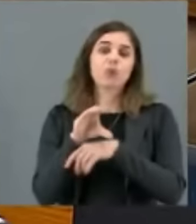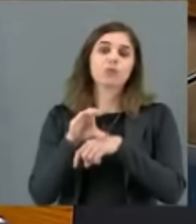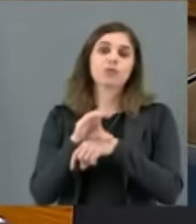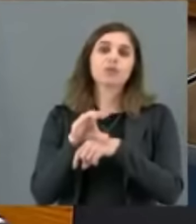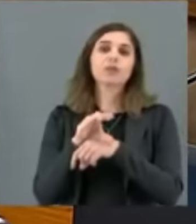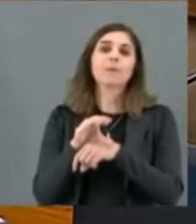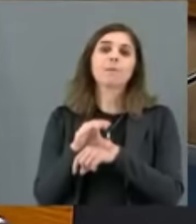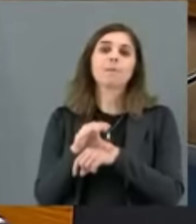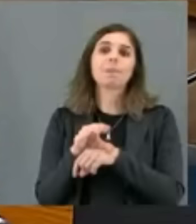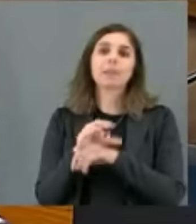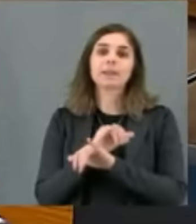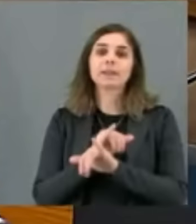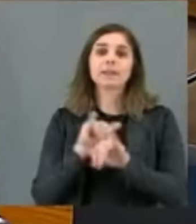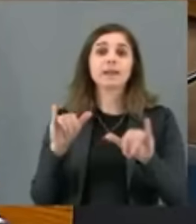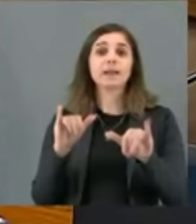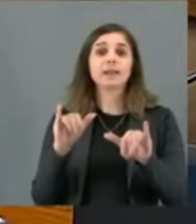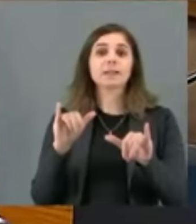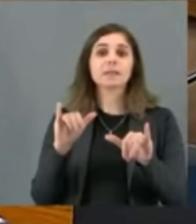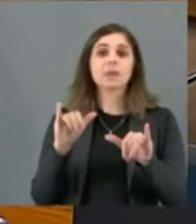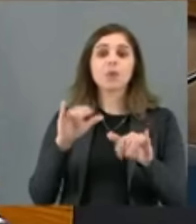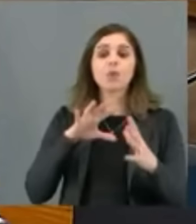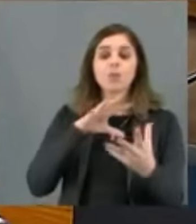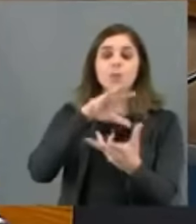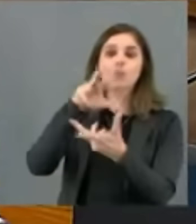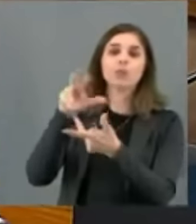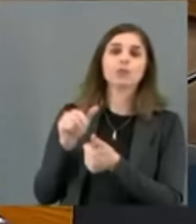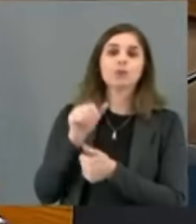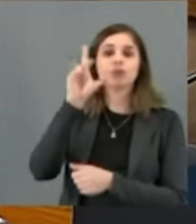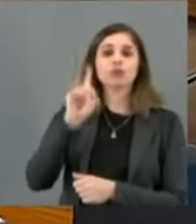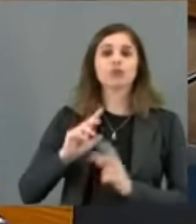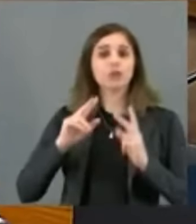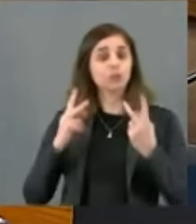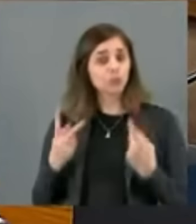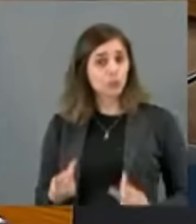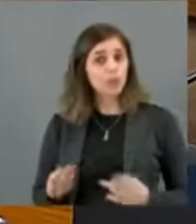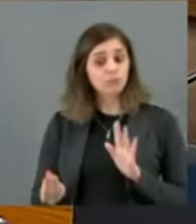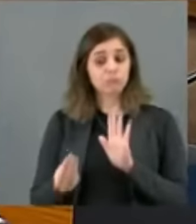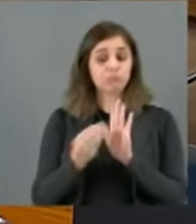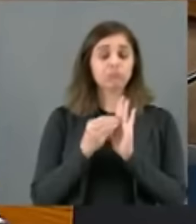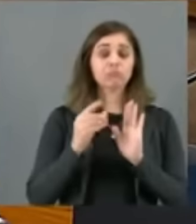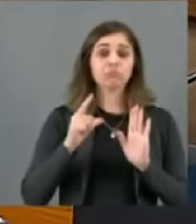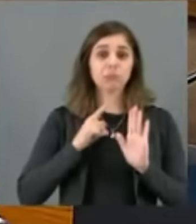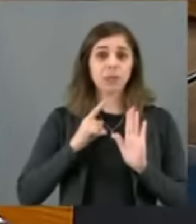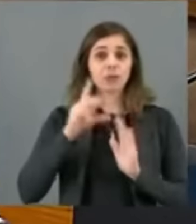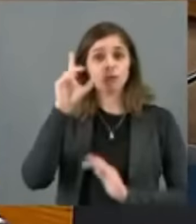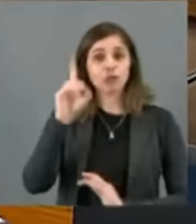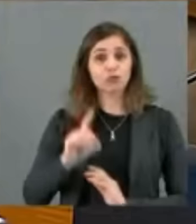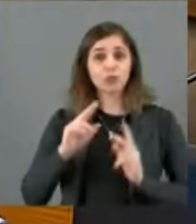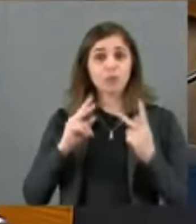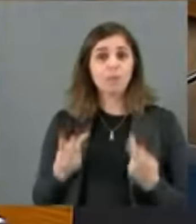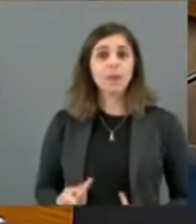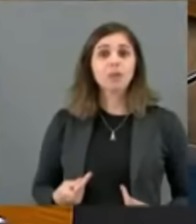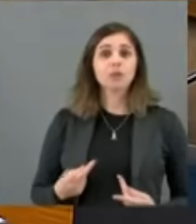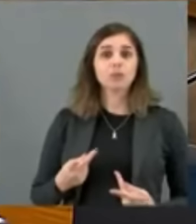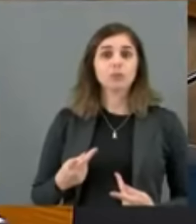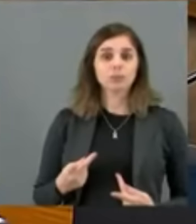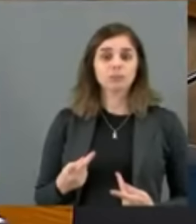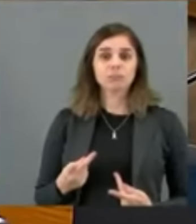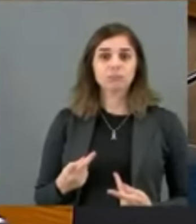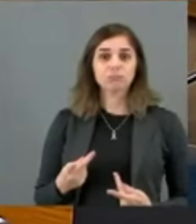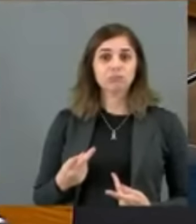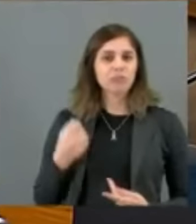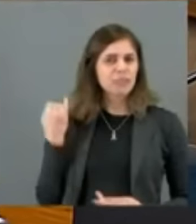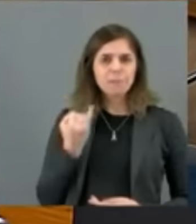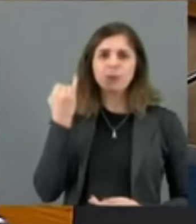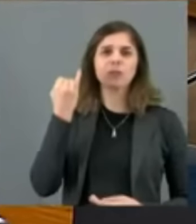na Declaração Universal de Direitos Humanos como um direito humano essencial. Eu fico triste quando eu vejo